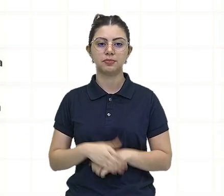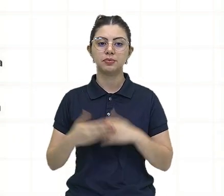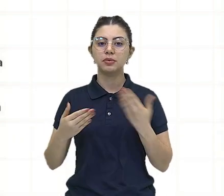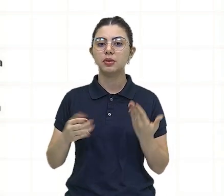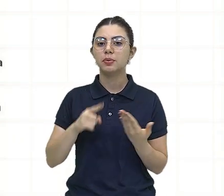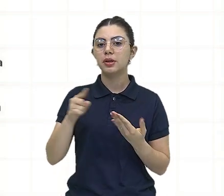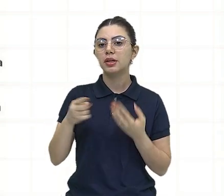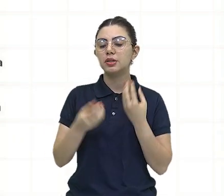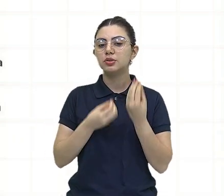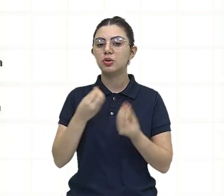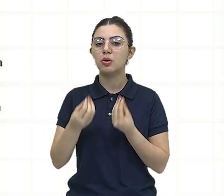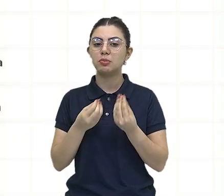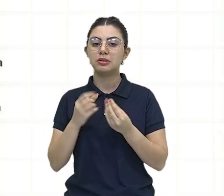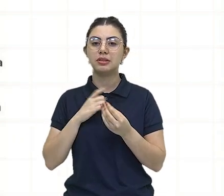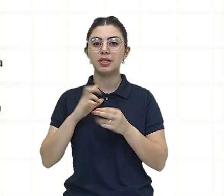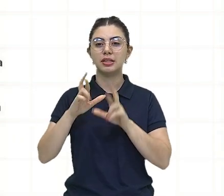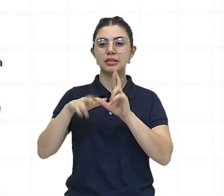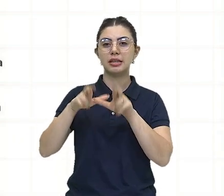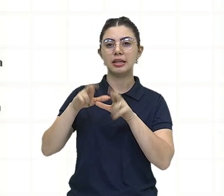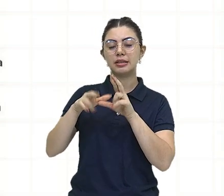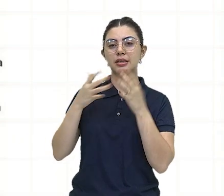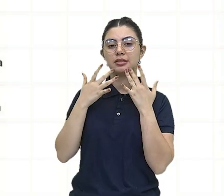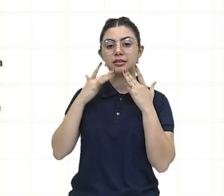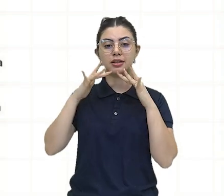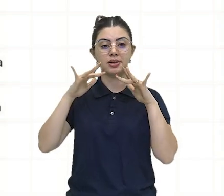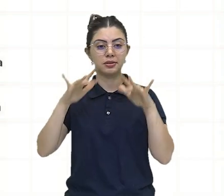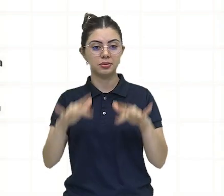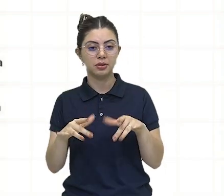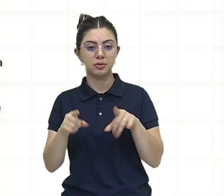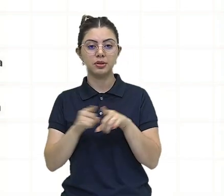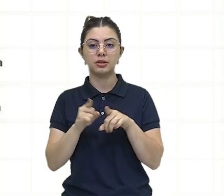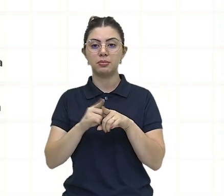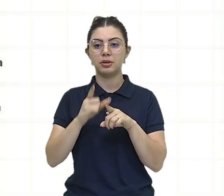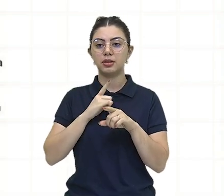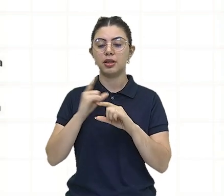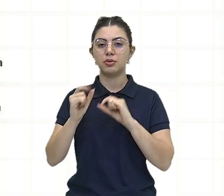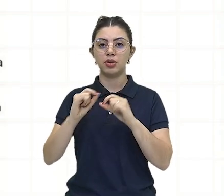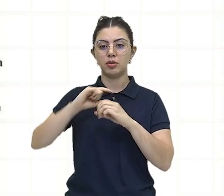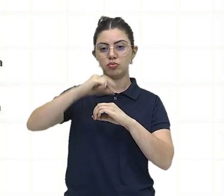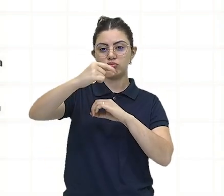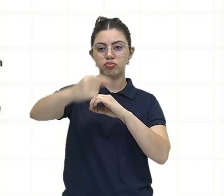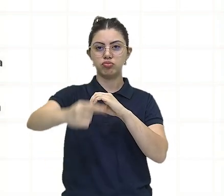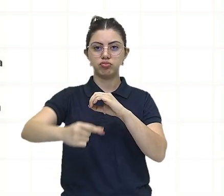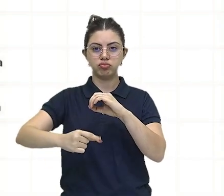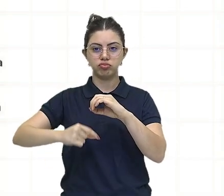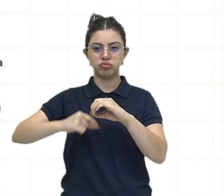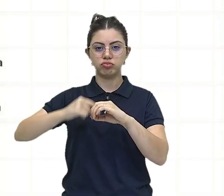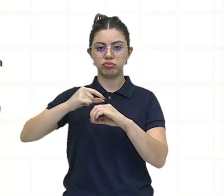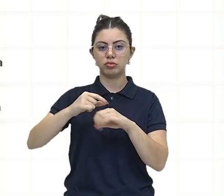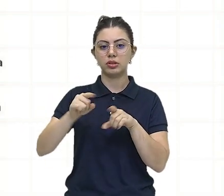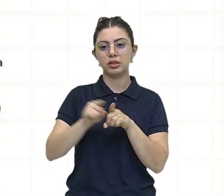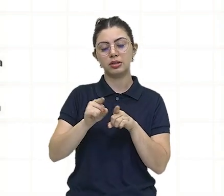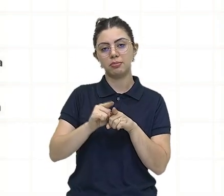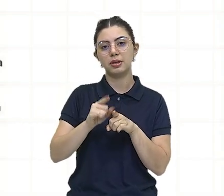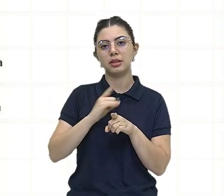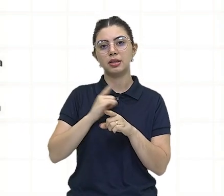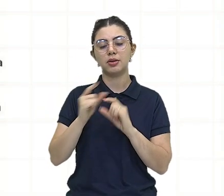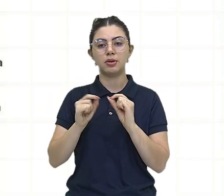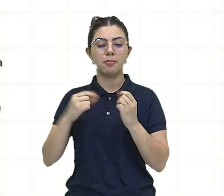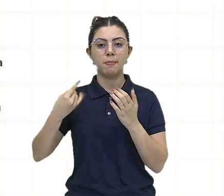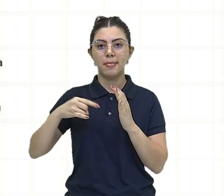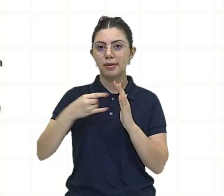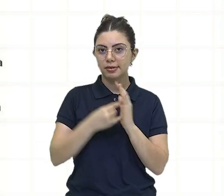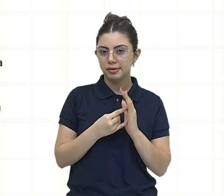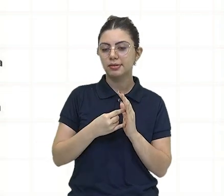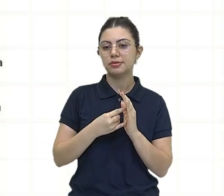numerosos satélites naturais, sistema de anéis e campos magnéticos, né? Até o caso dos anéis de